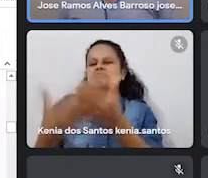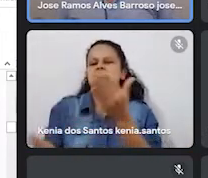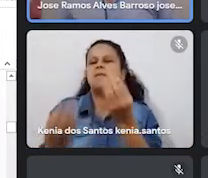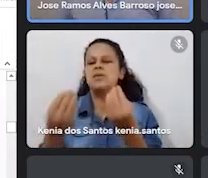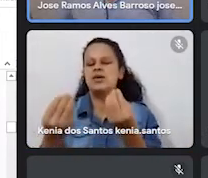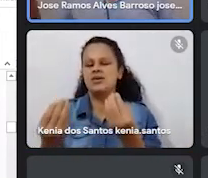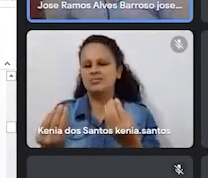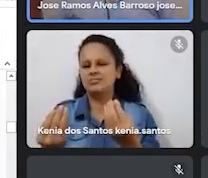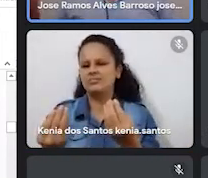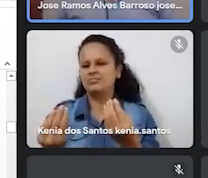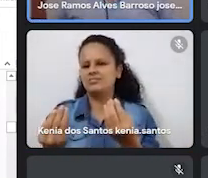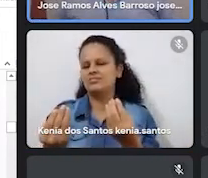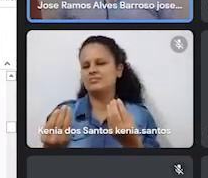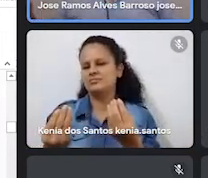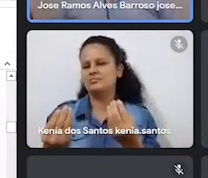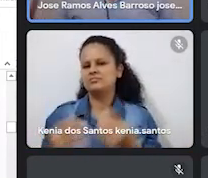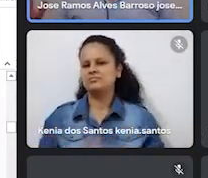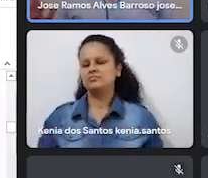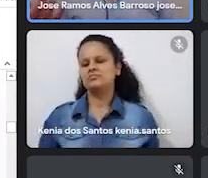em 10